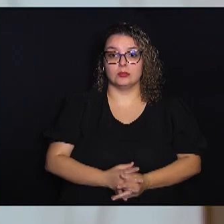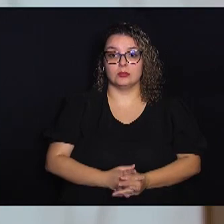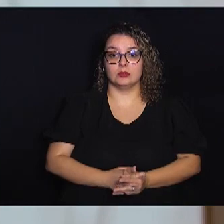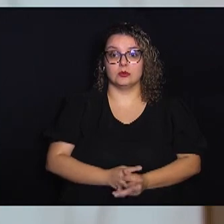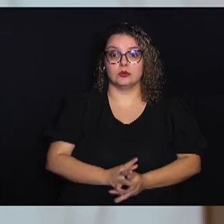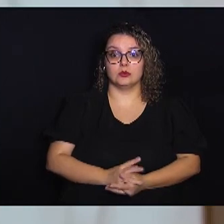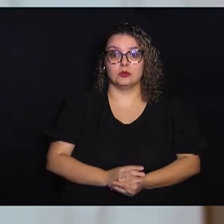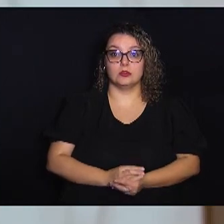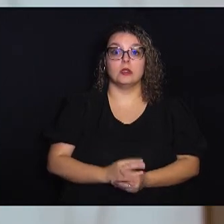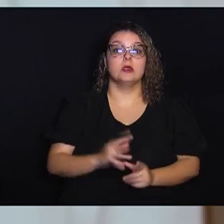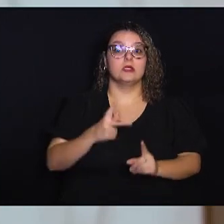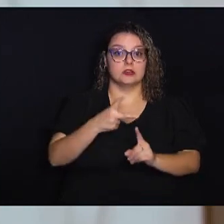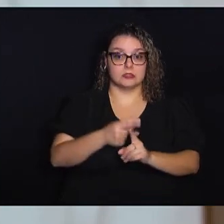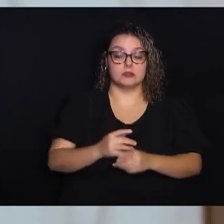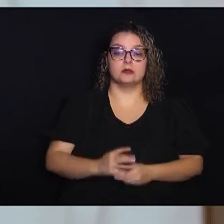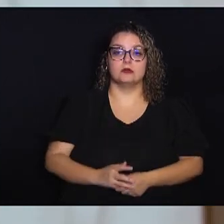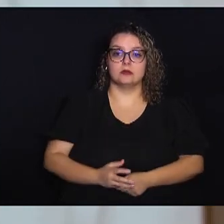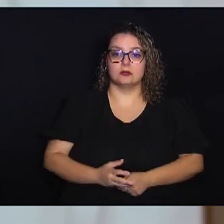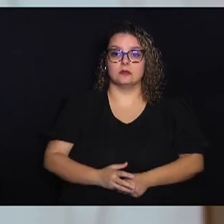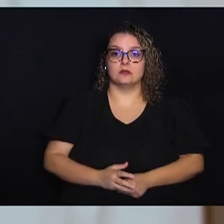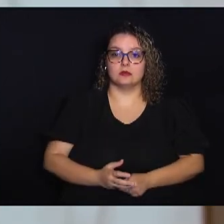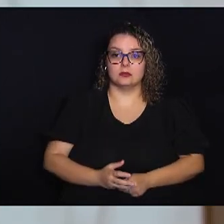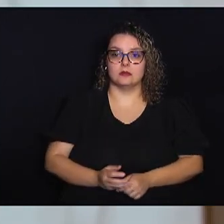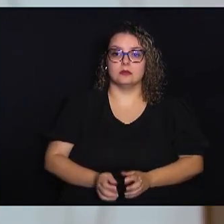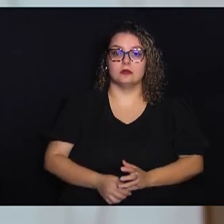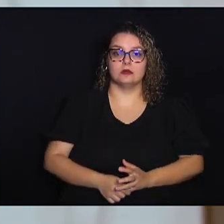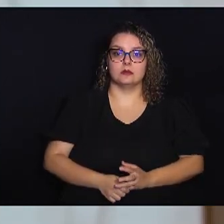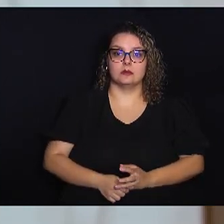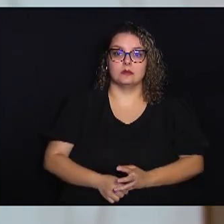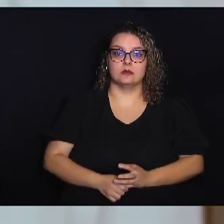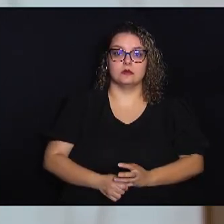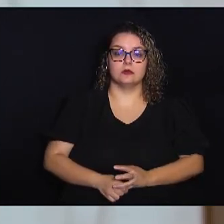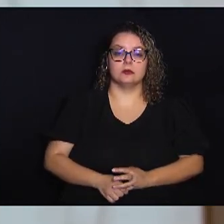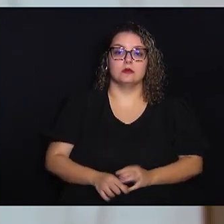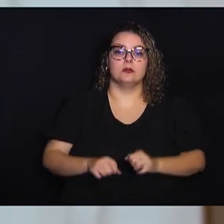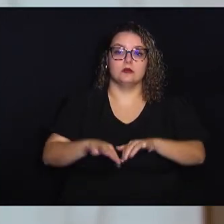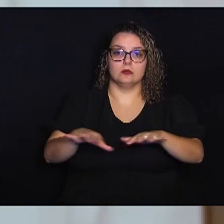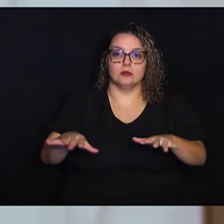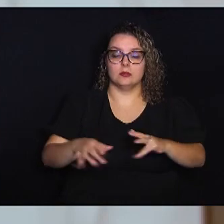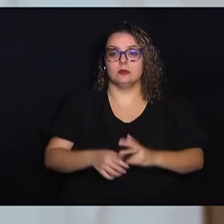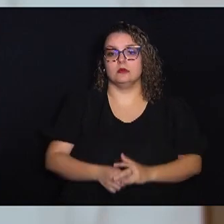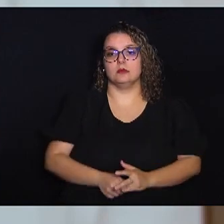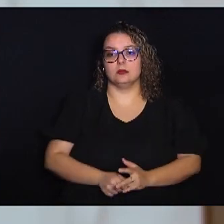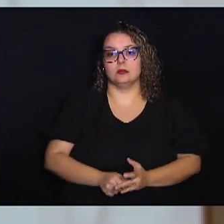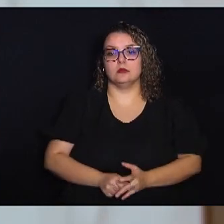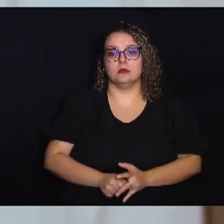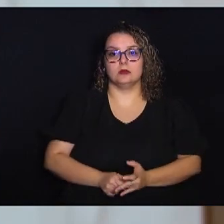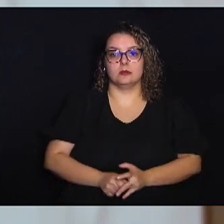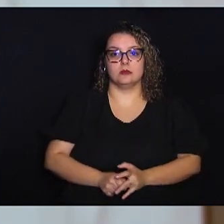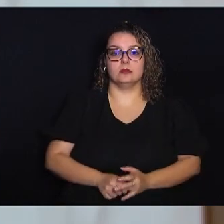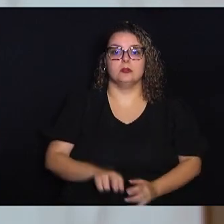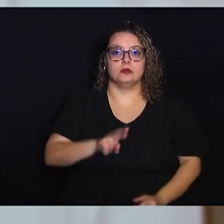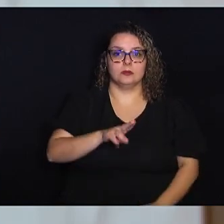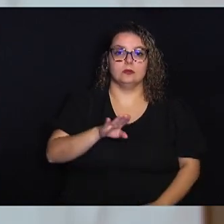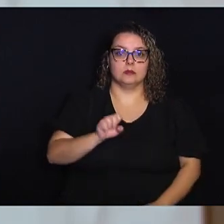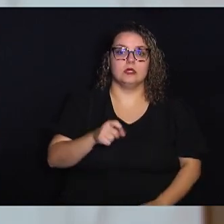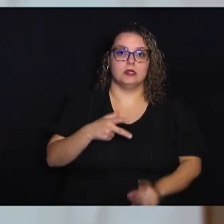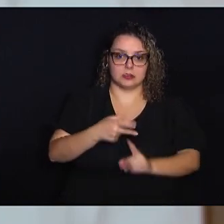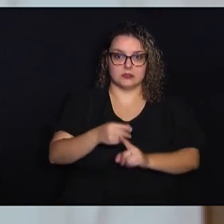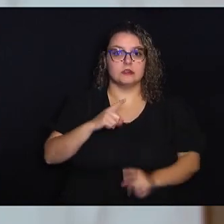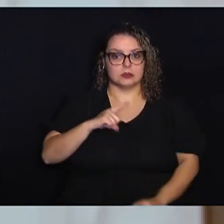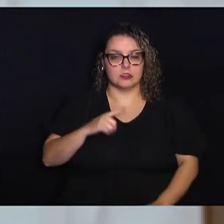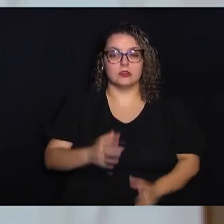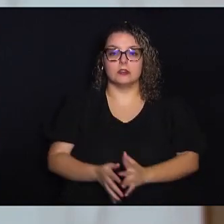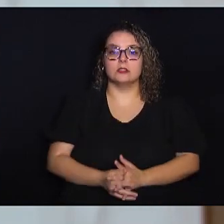essa vacina, ela está amplamente disponível aí dentro das unidades básicas onde tem vacinação.